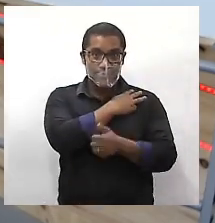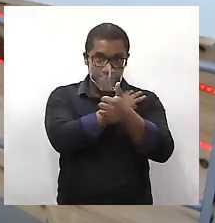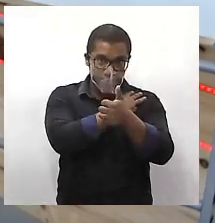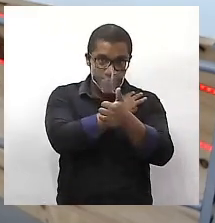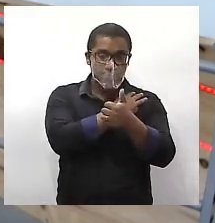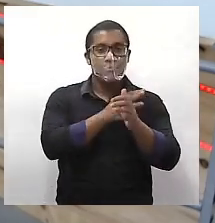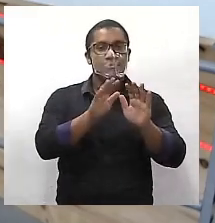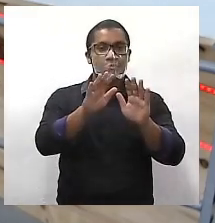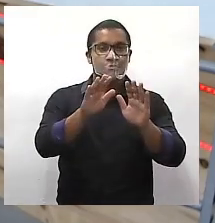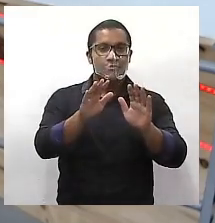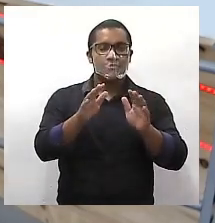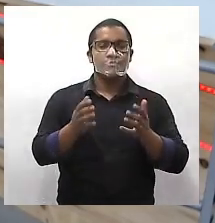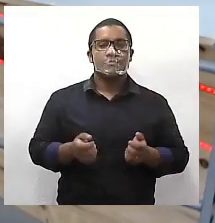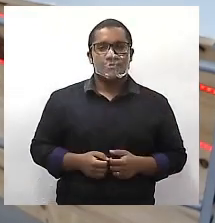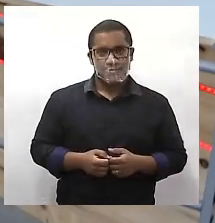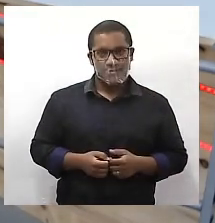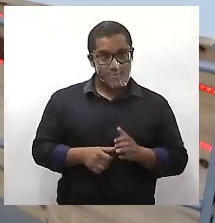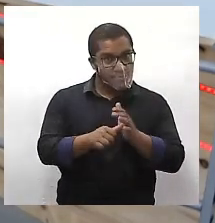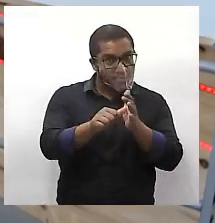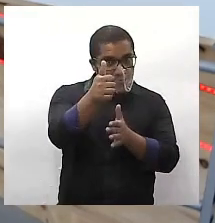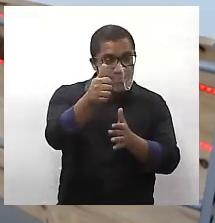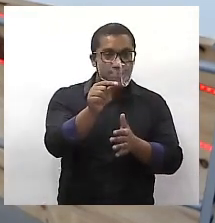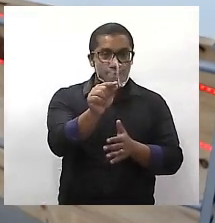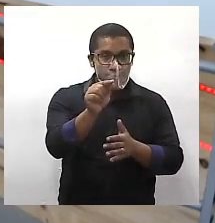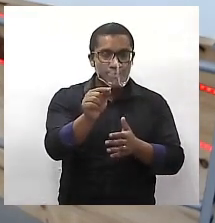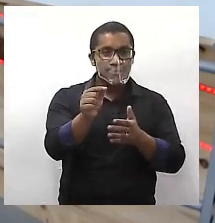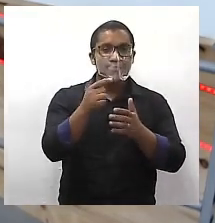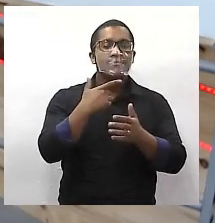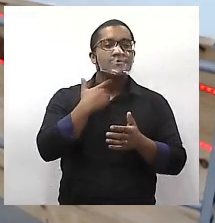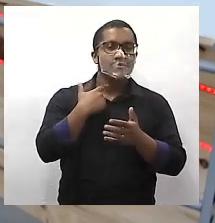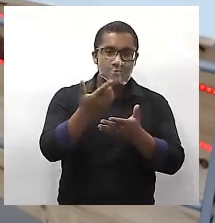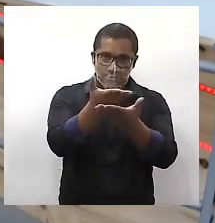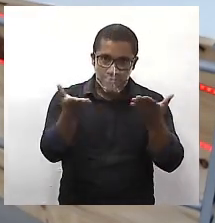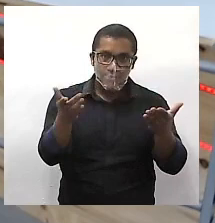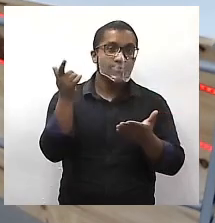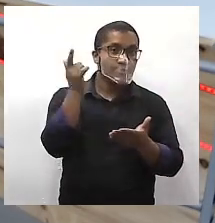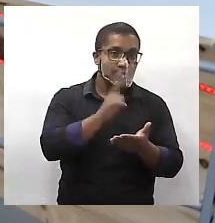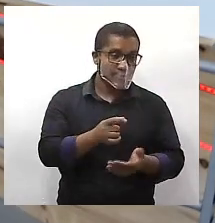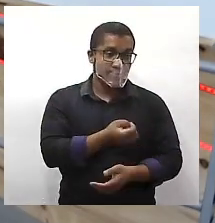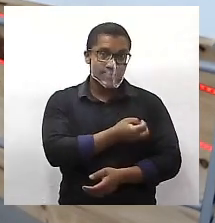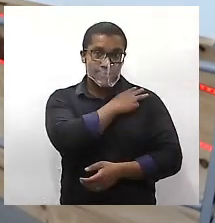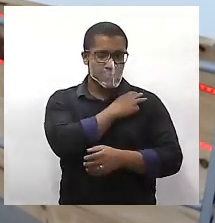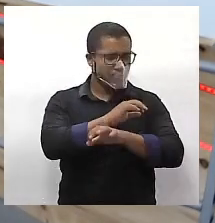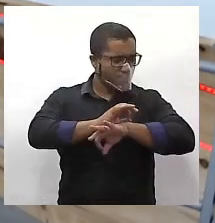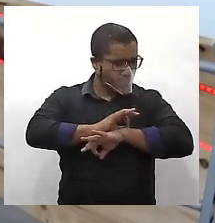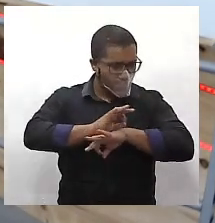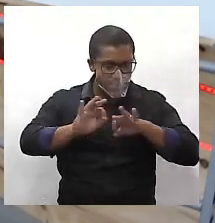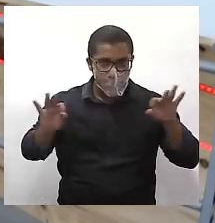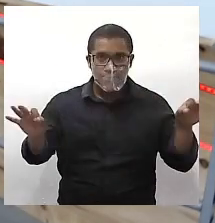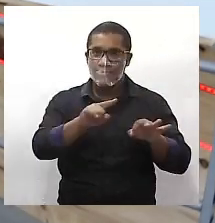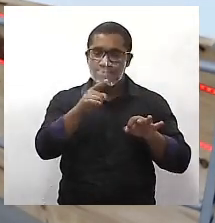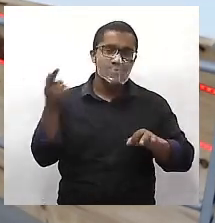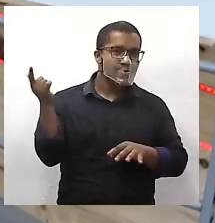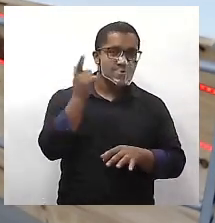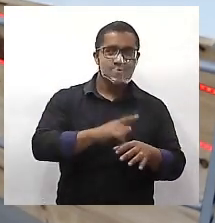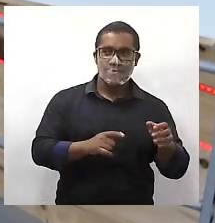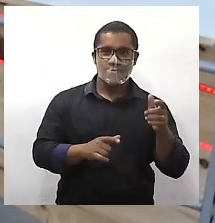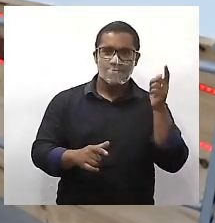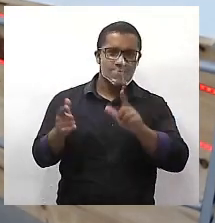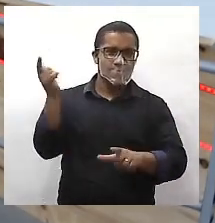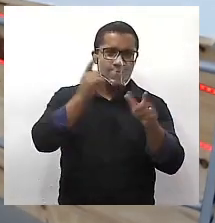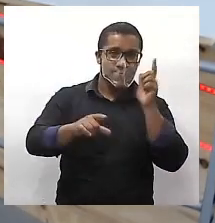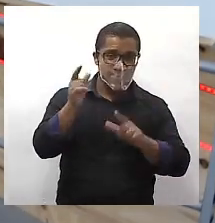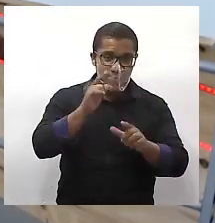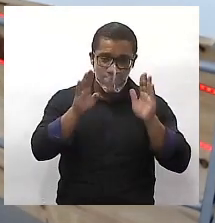tá? Ó, de antemão eu já quero te desejar aí um ótimo terceiro ano, tá? Que você tenha muito sucesso, muito foco